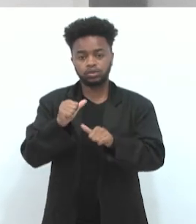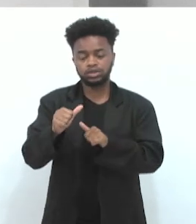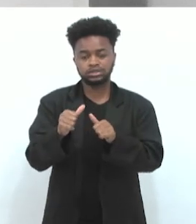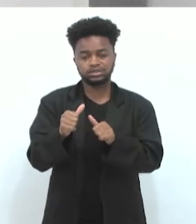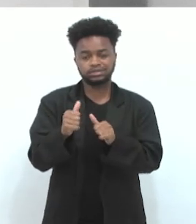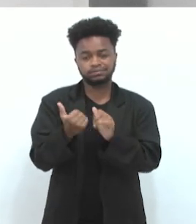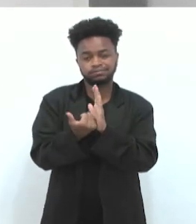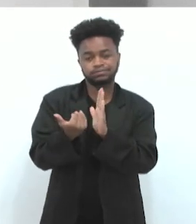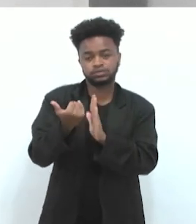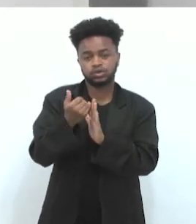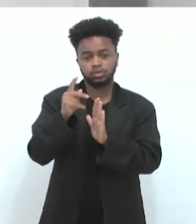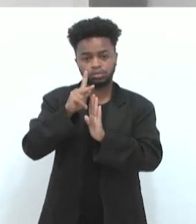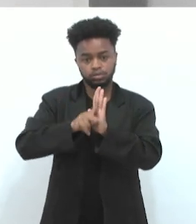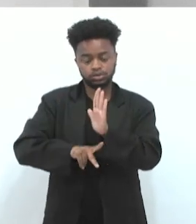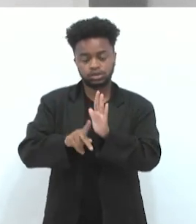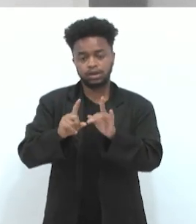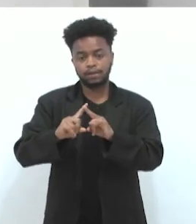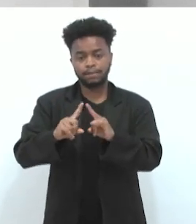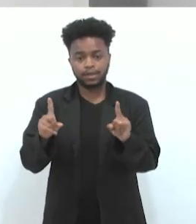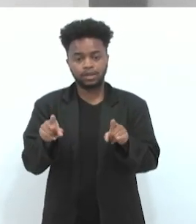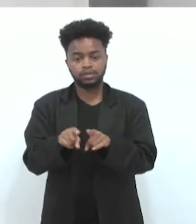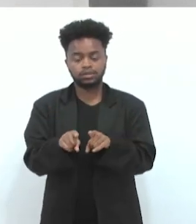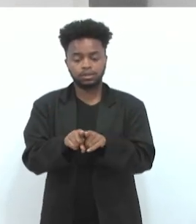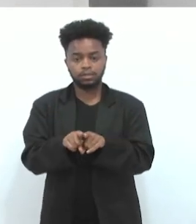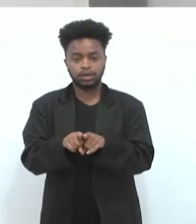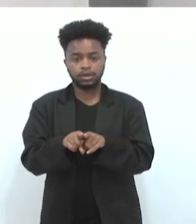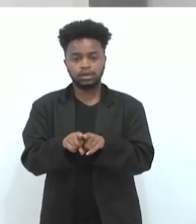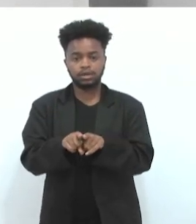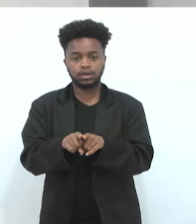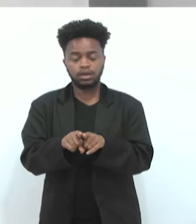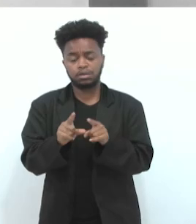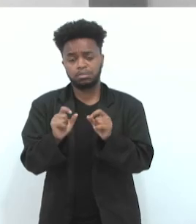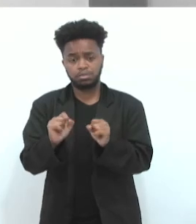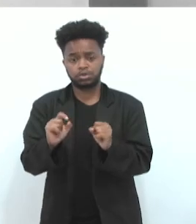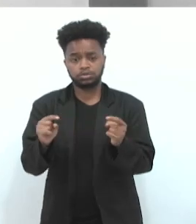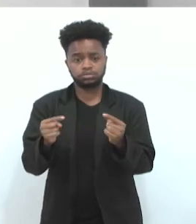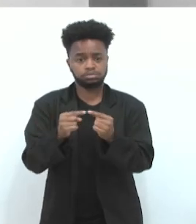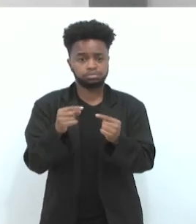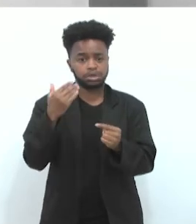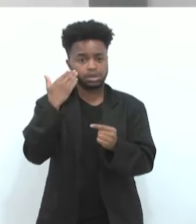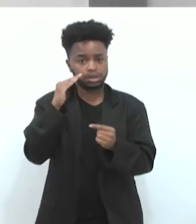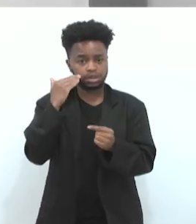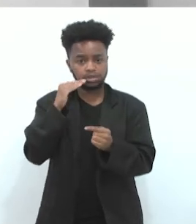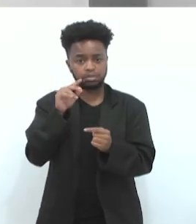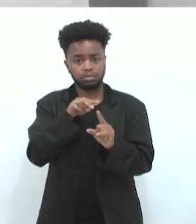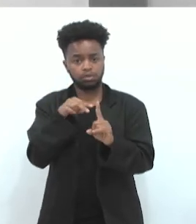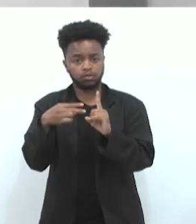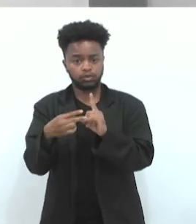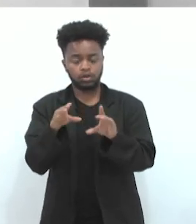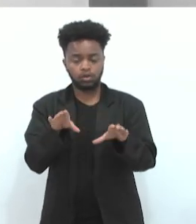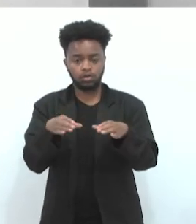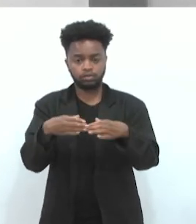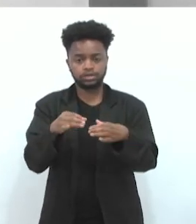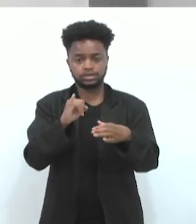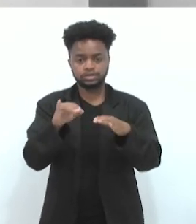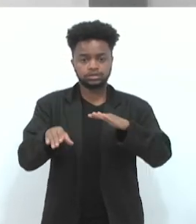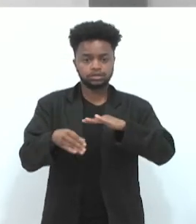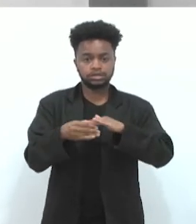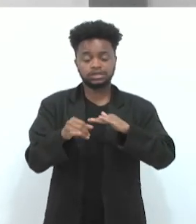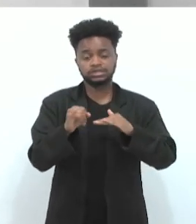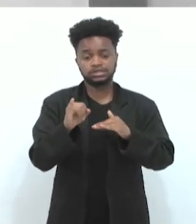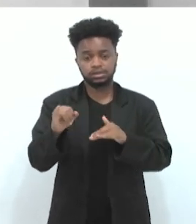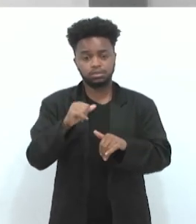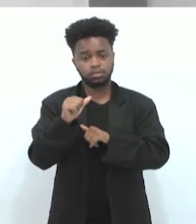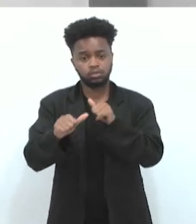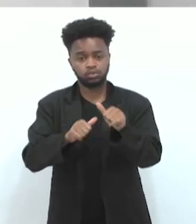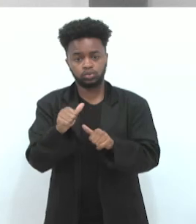É. Mas é algo também que fica sujeito a uma interpretação da comissão ao apresentar a emenda, se houve mudança